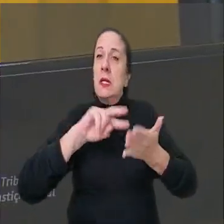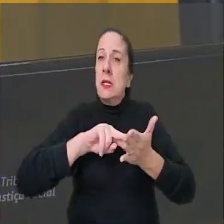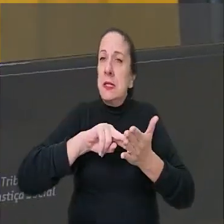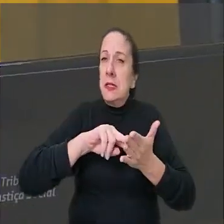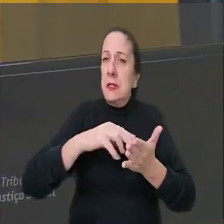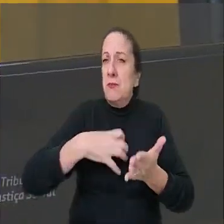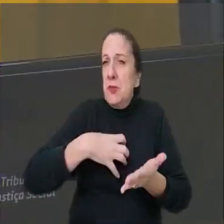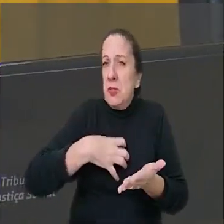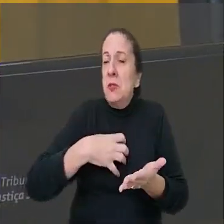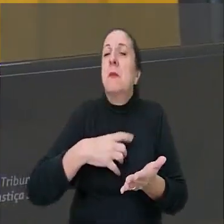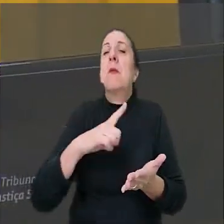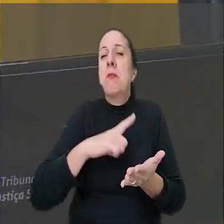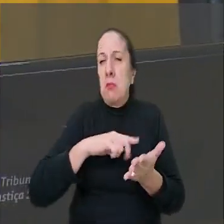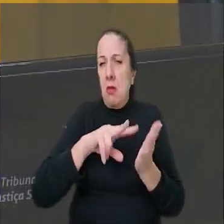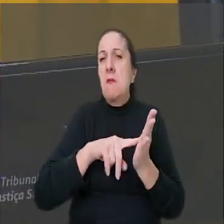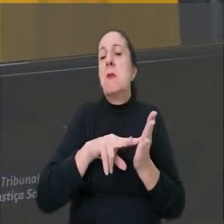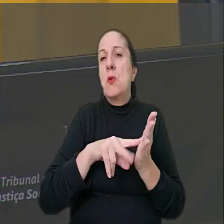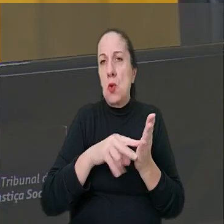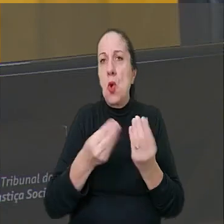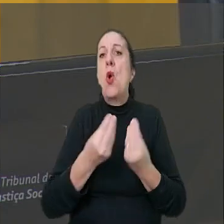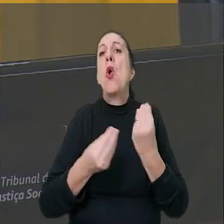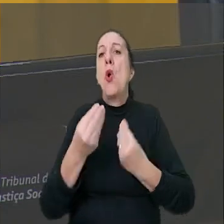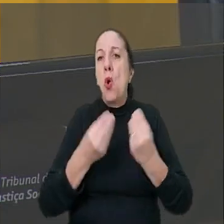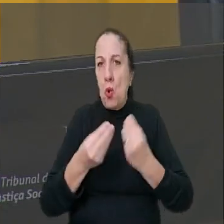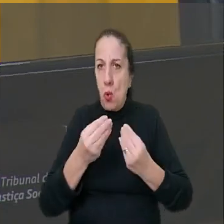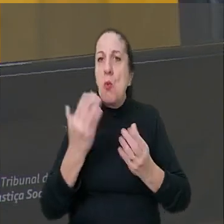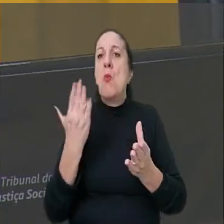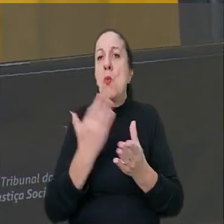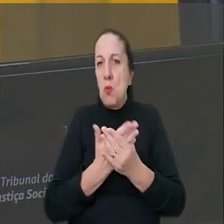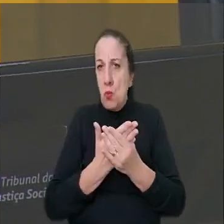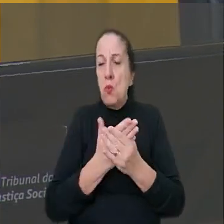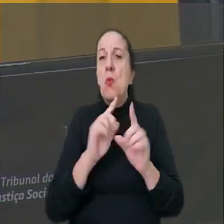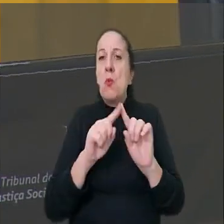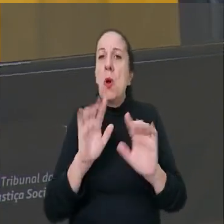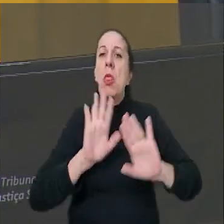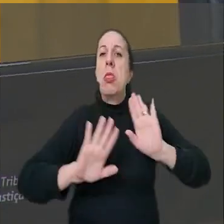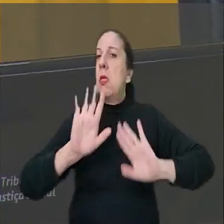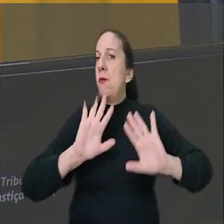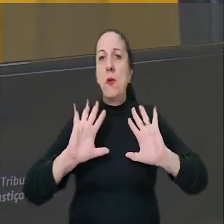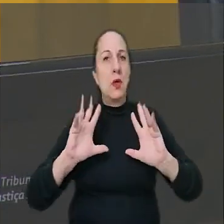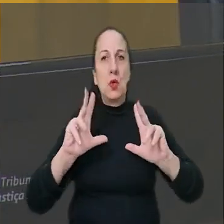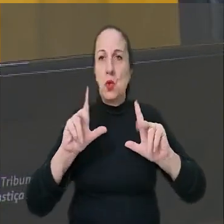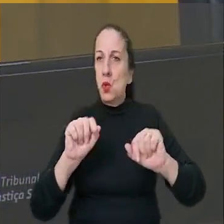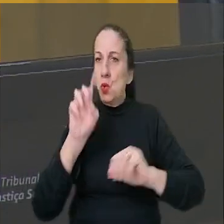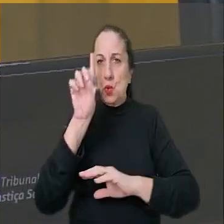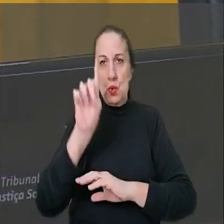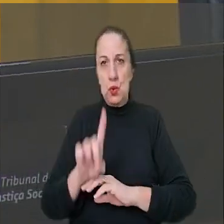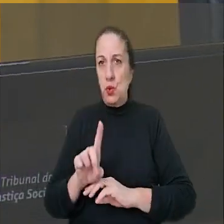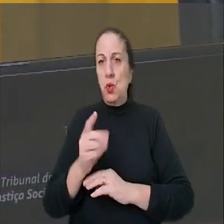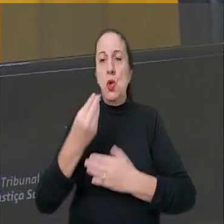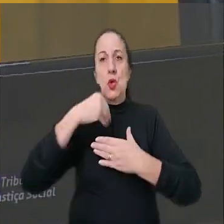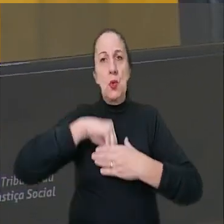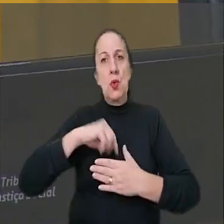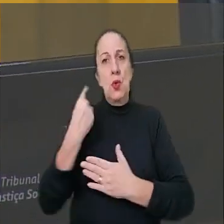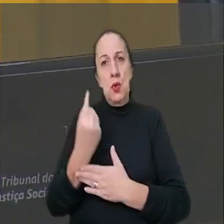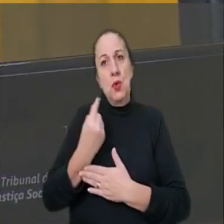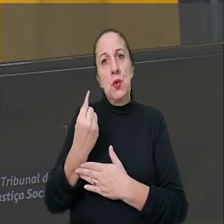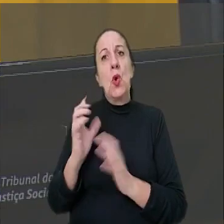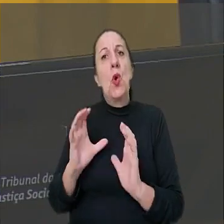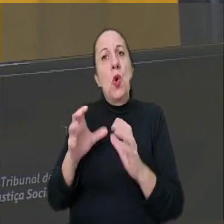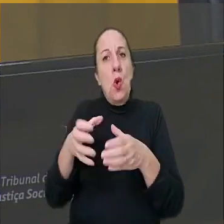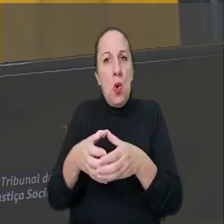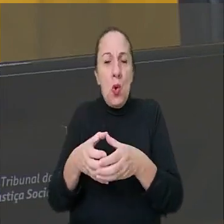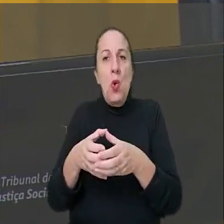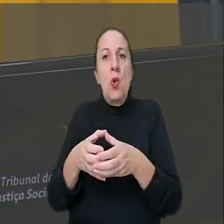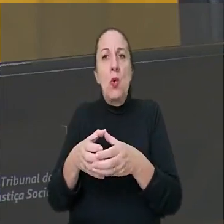de que o sindicato tem ampla legitimidade para atuar como substituto processual na defesa de todos os quaisquer direitos subjetivos individuais